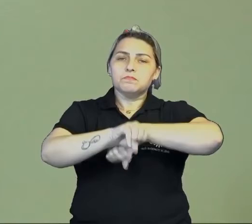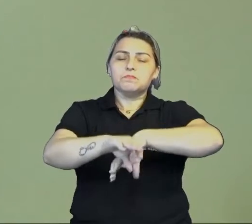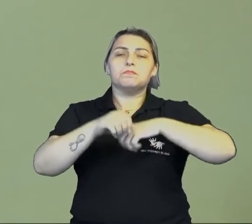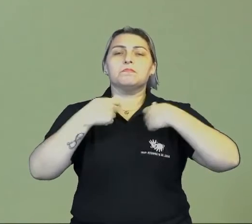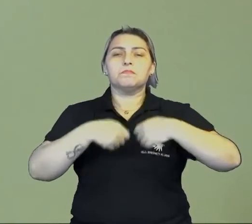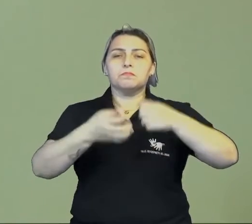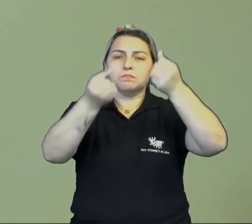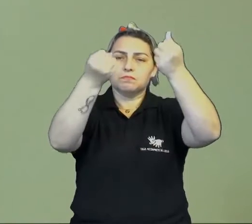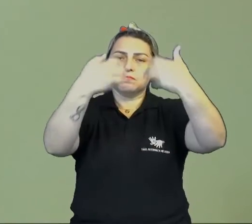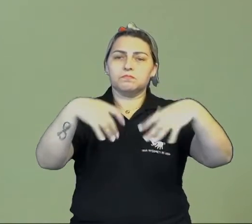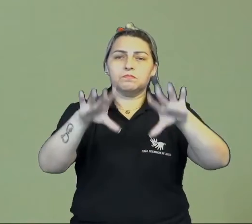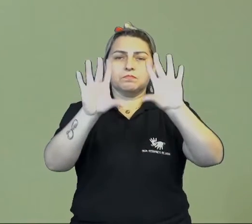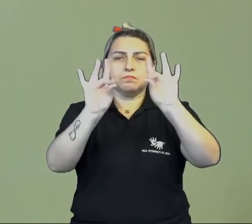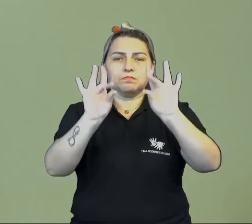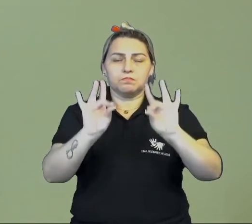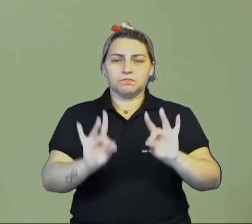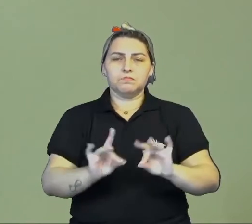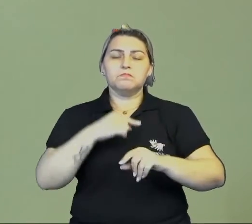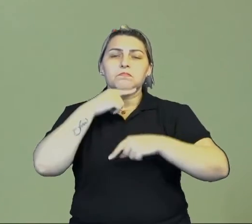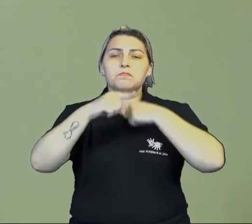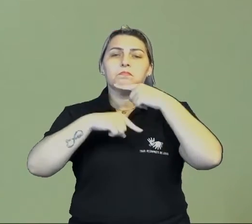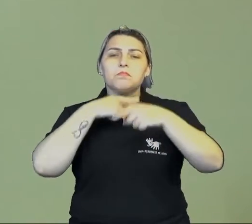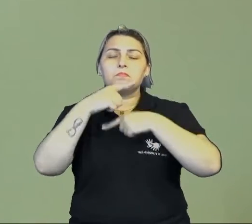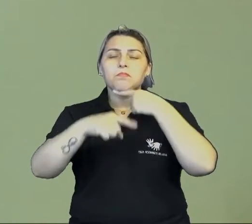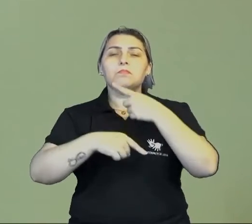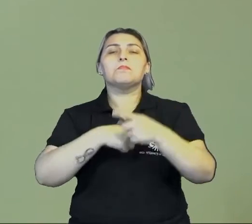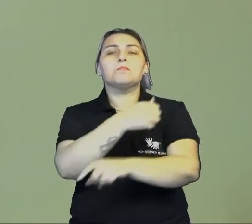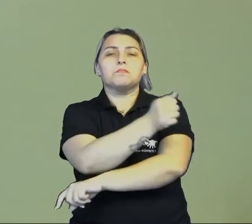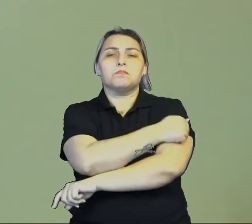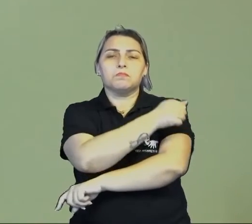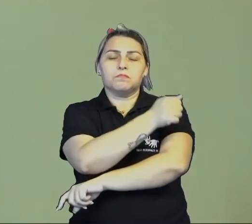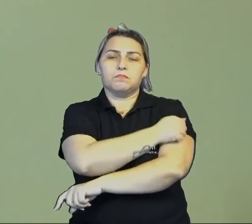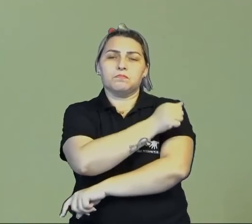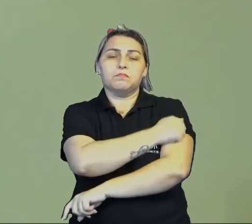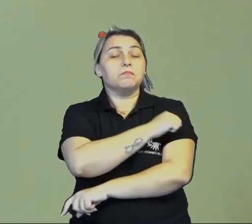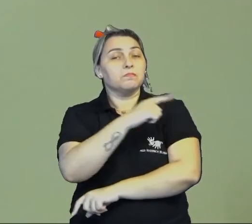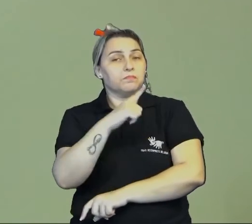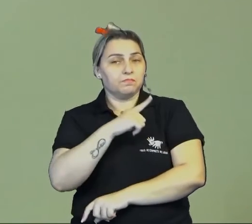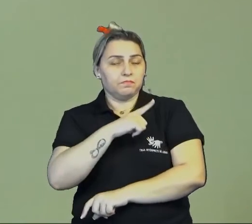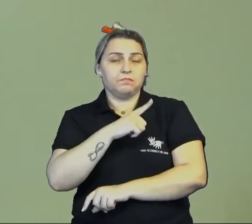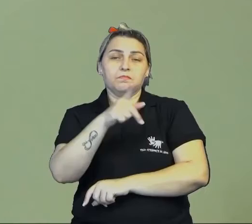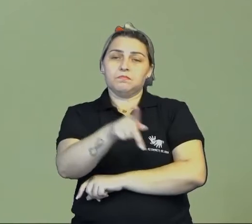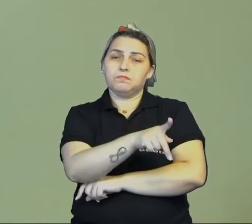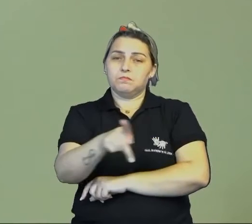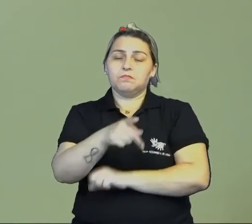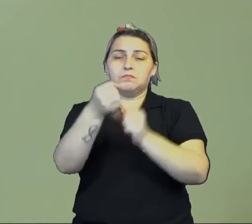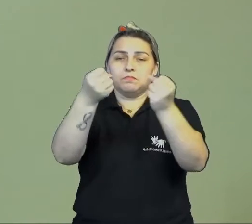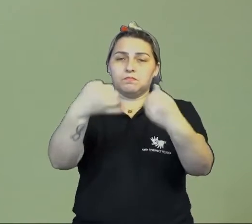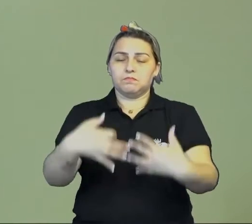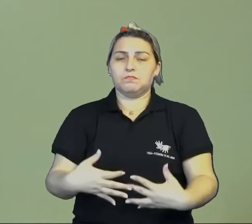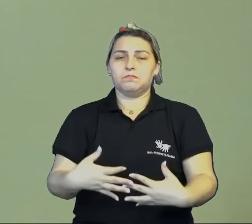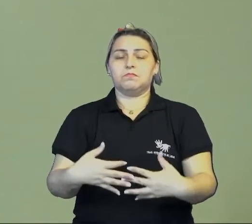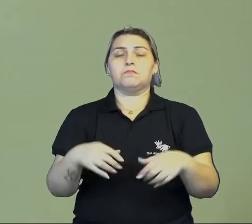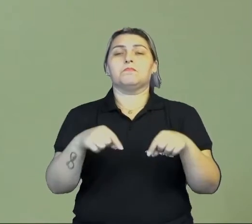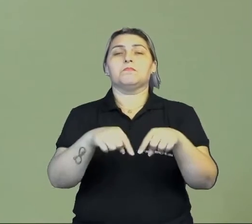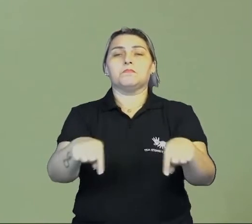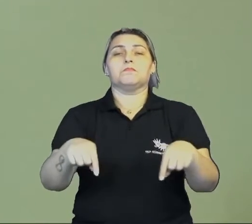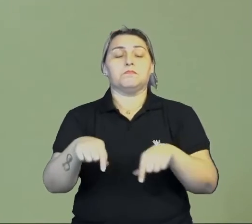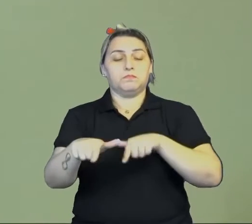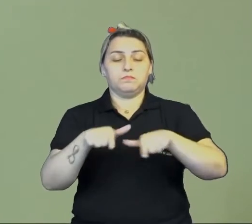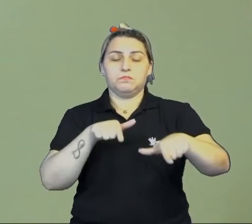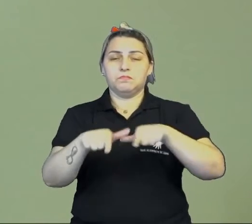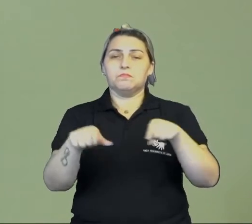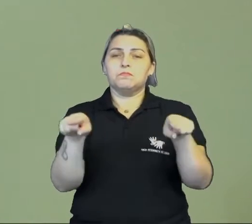ser explicado, é uma dúvida que o aluno ele precisa sanar. Da mesma forma que, por exemplo, no ambiente de